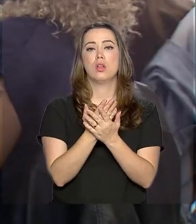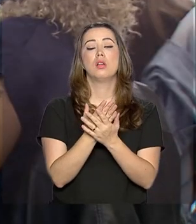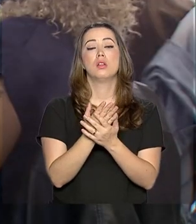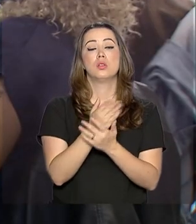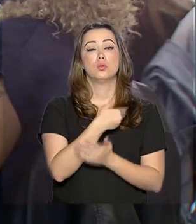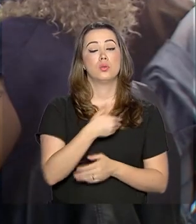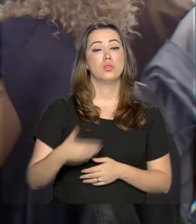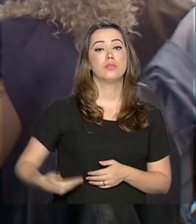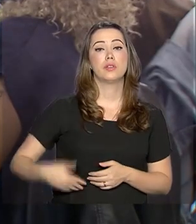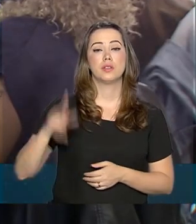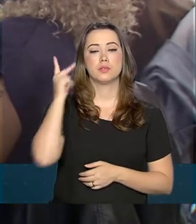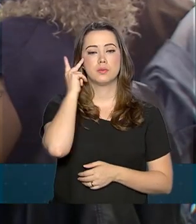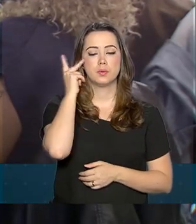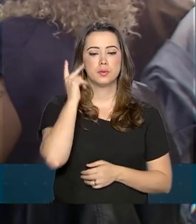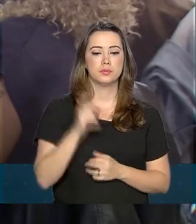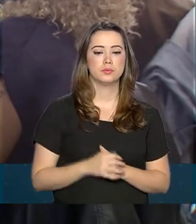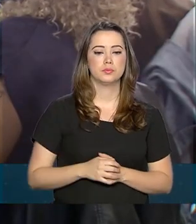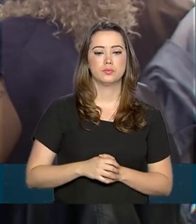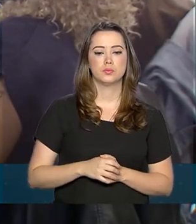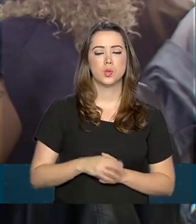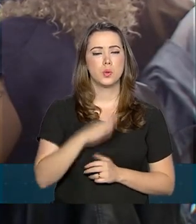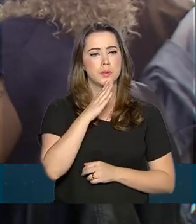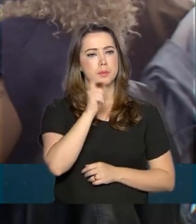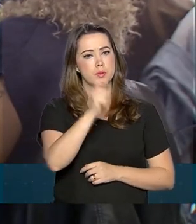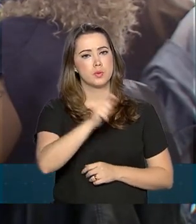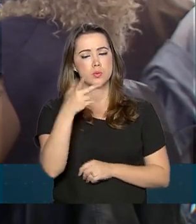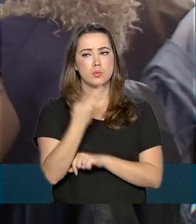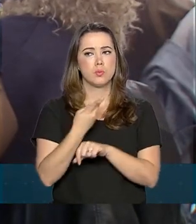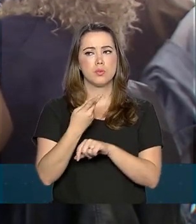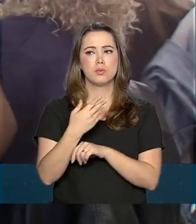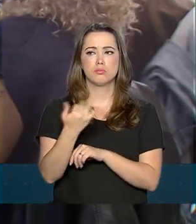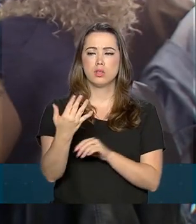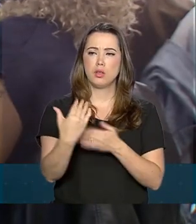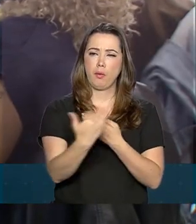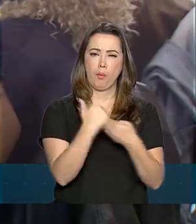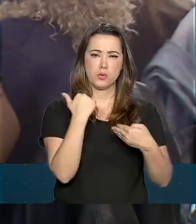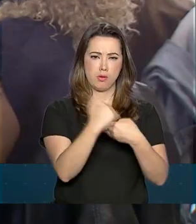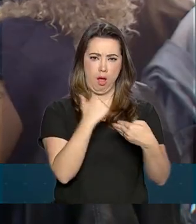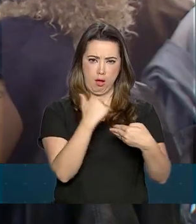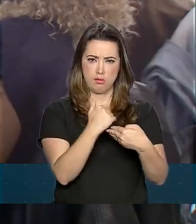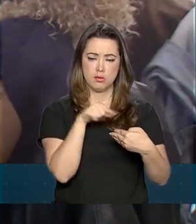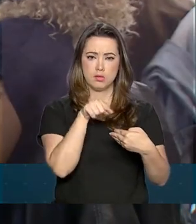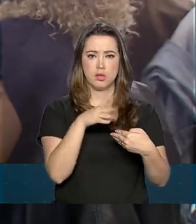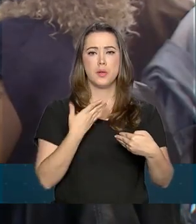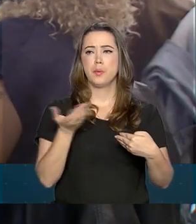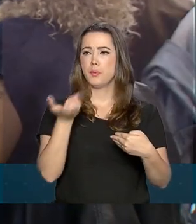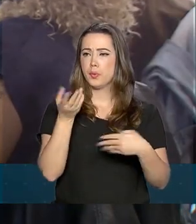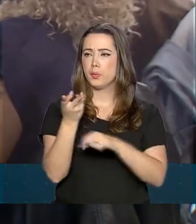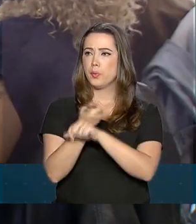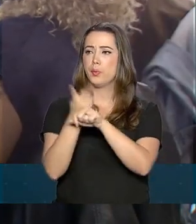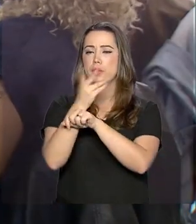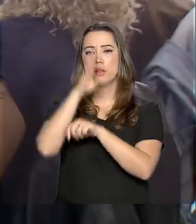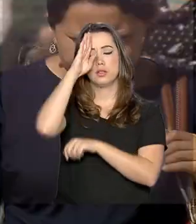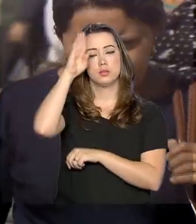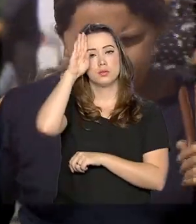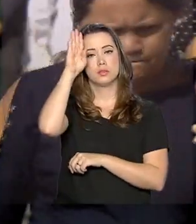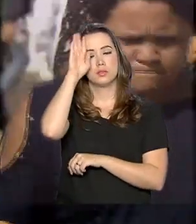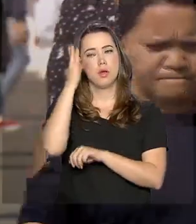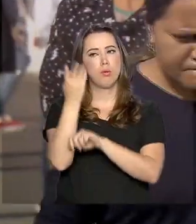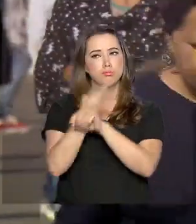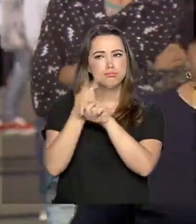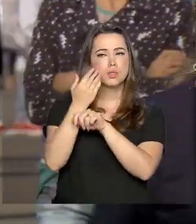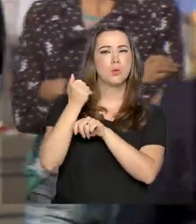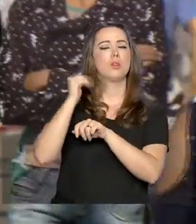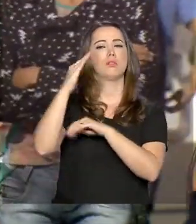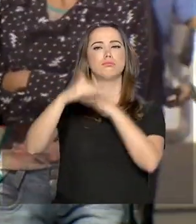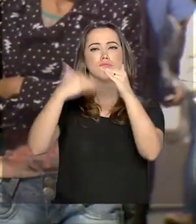Eu conheci pessoas que me deram conselhos para procurar um superior, fazer uma faculdade, para eu buscar mais. Segundo